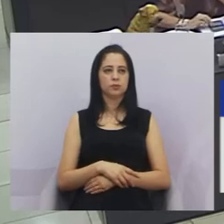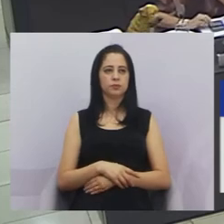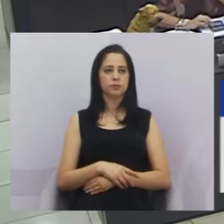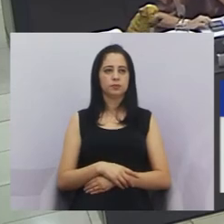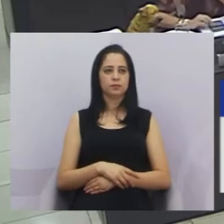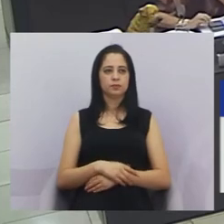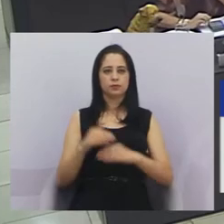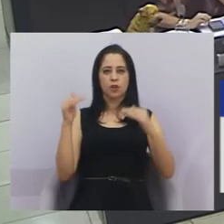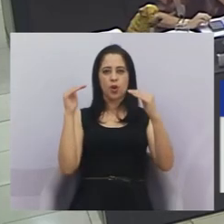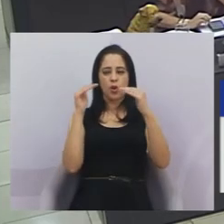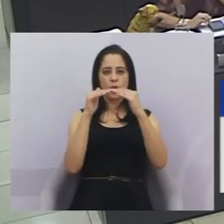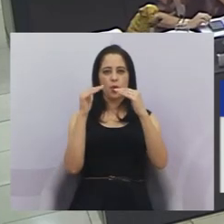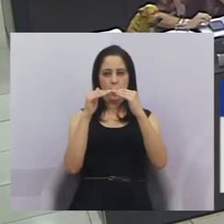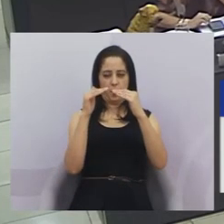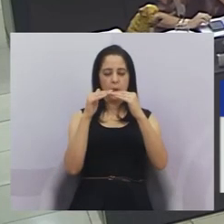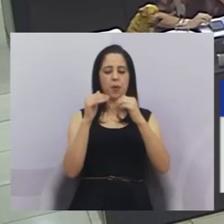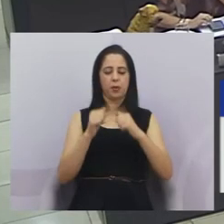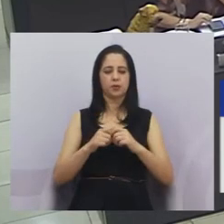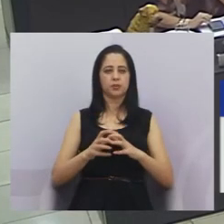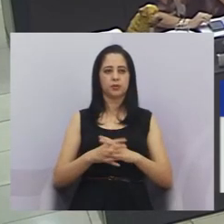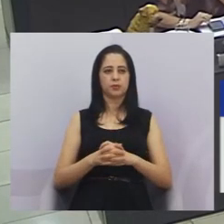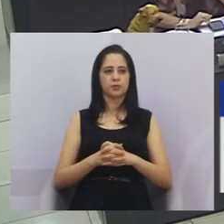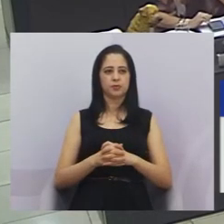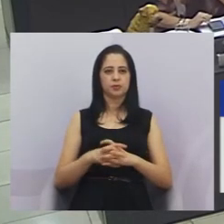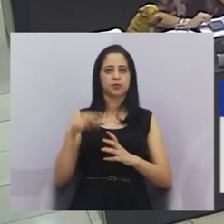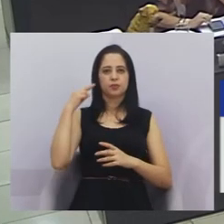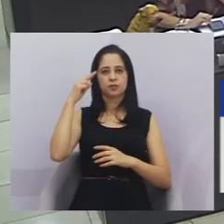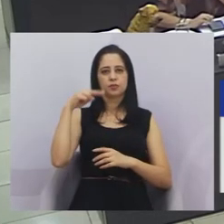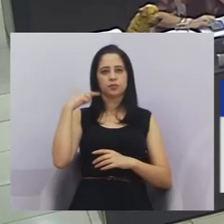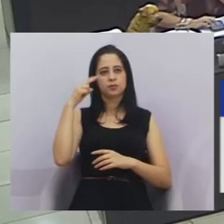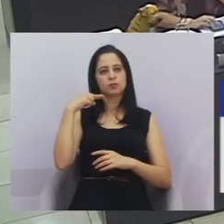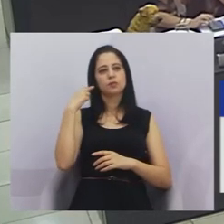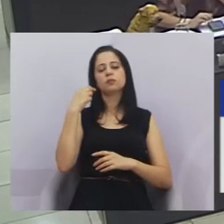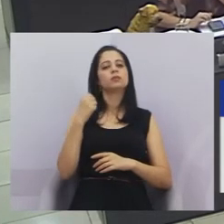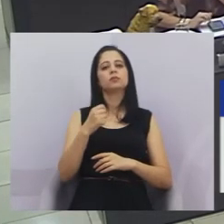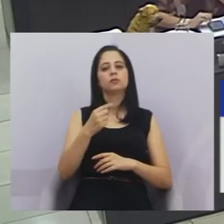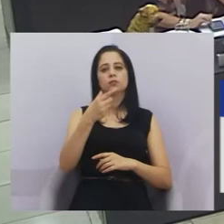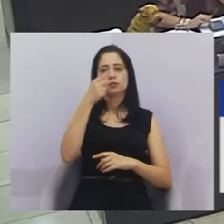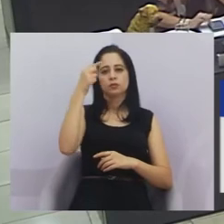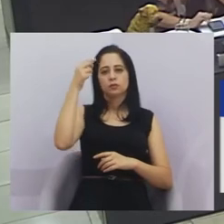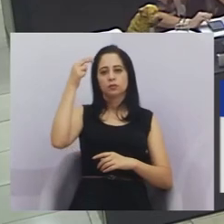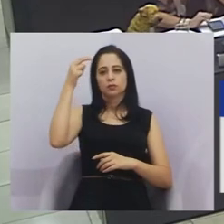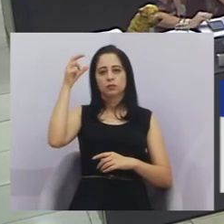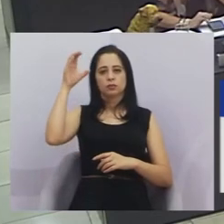Meu voto é favorável, presidente. Como vota o vereador Abner de Madureira?